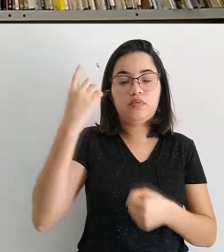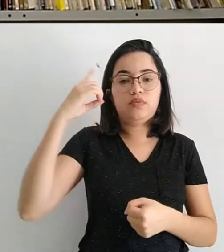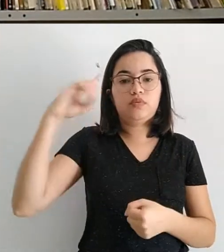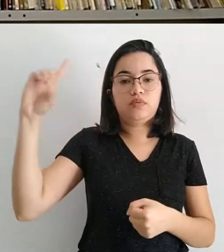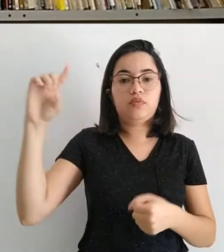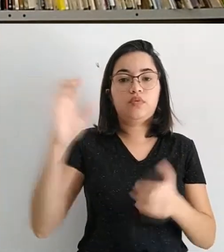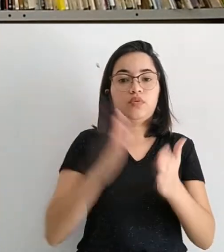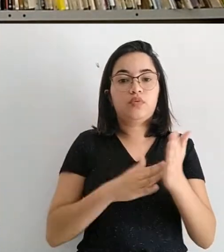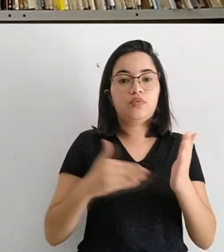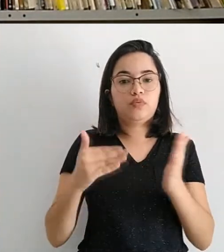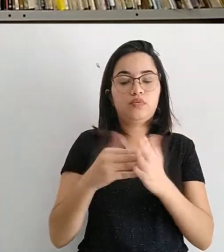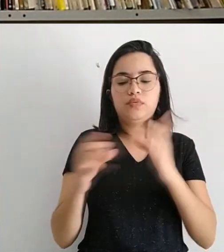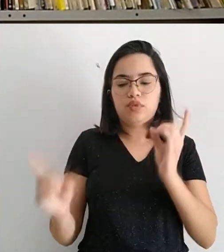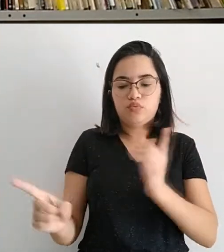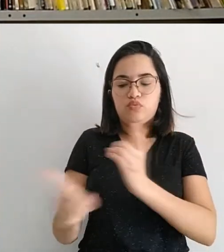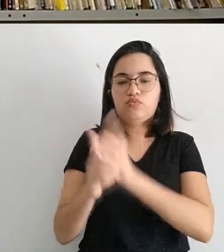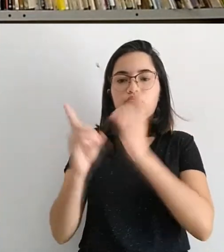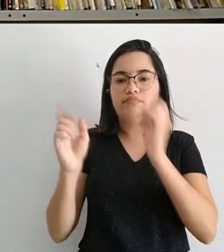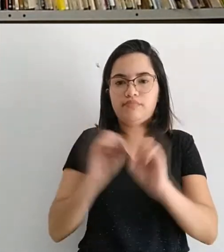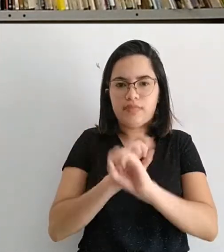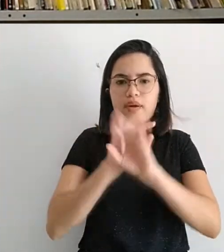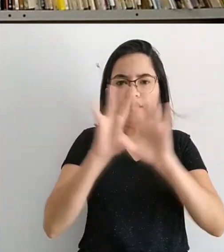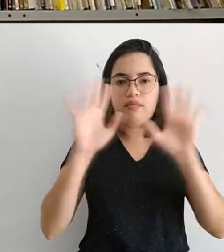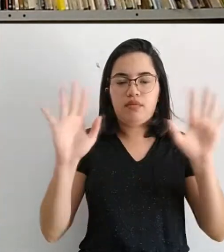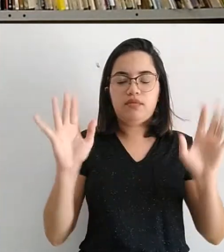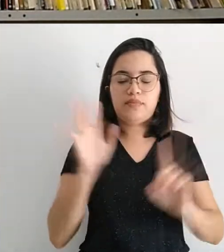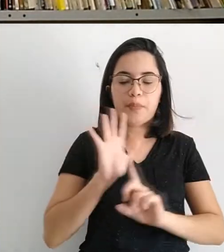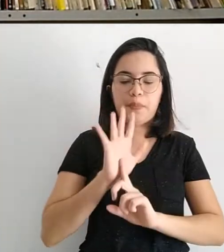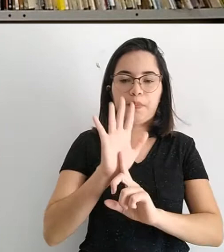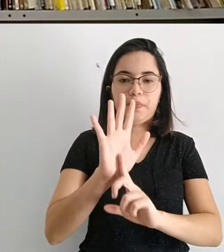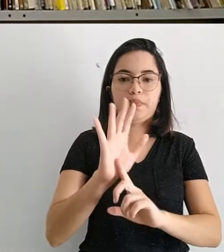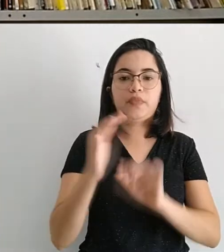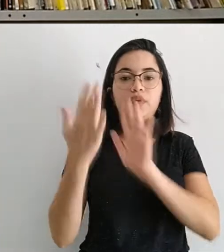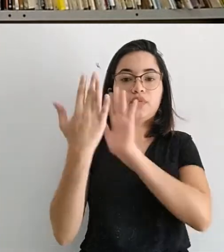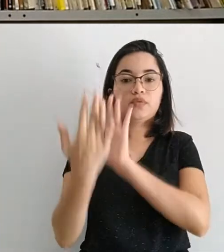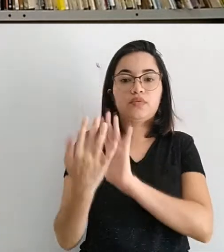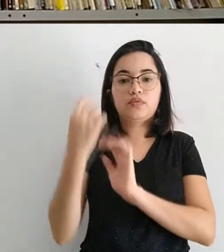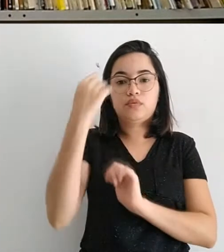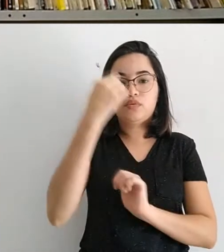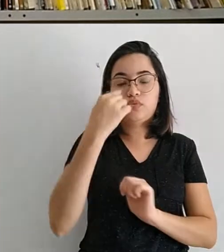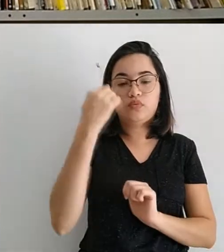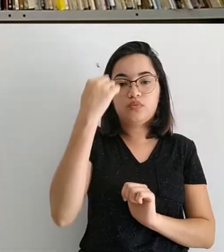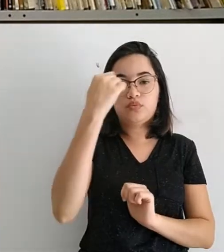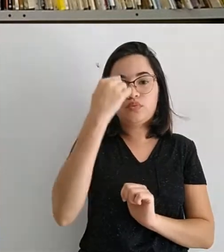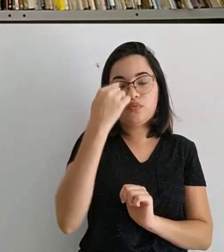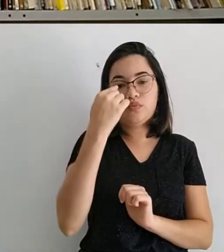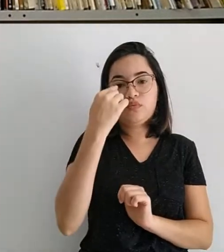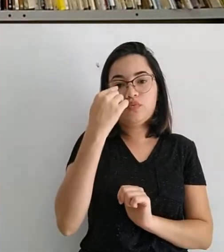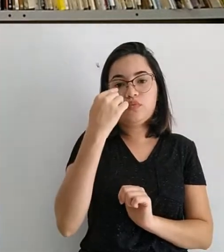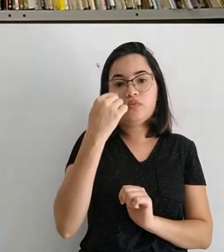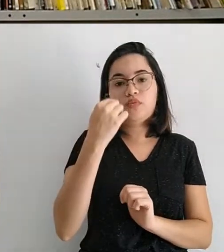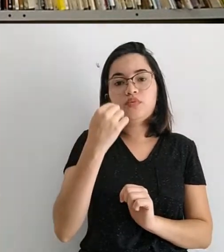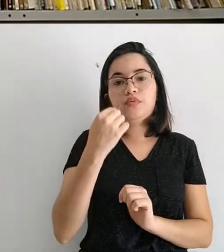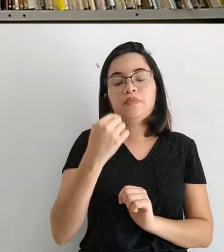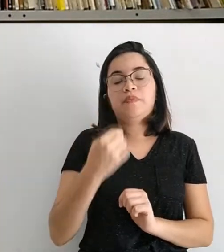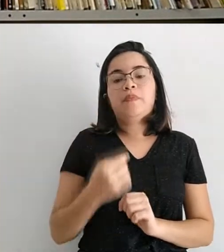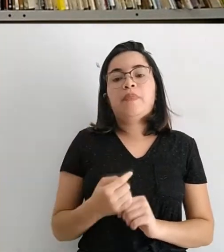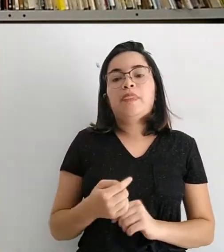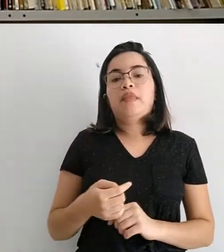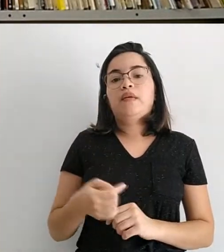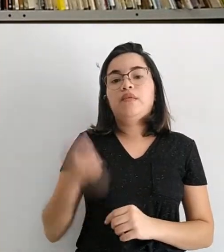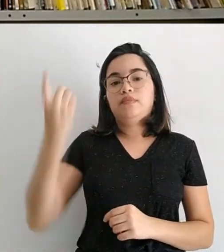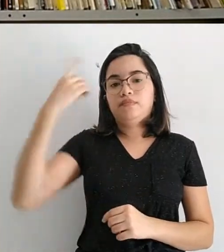Deus. Tudo está descoberto e exposto diante dos olhos daquele a quem havemos